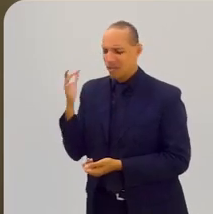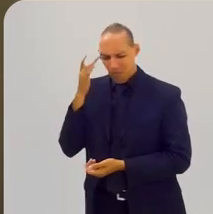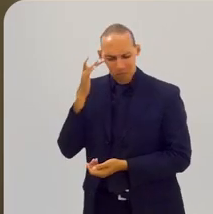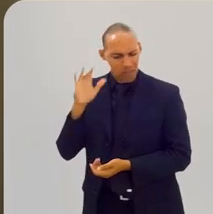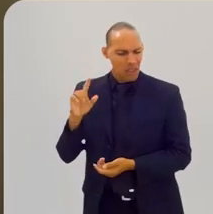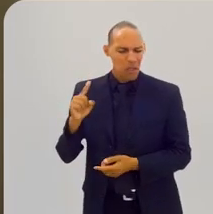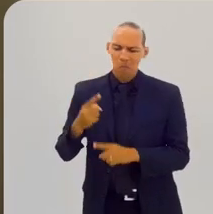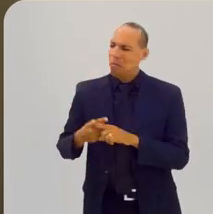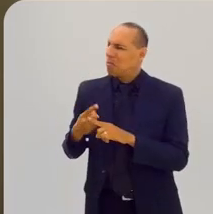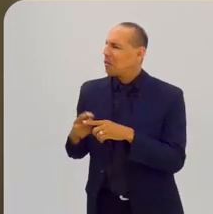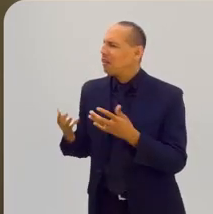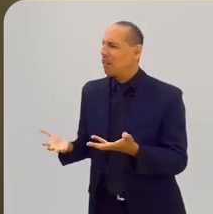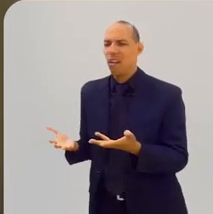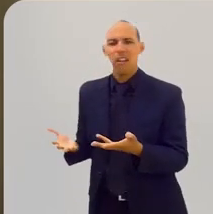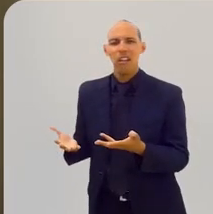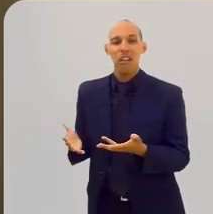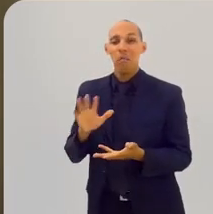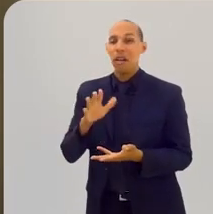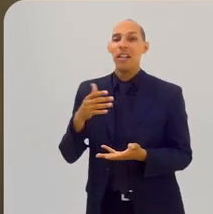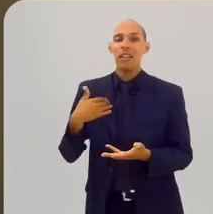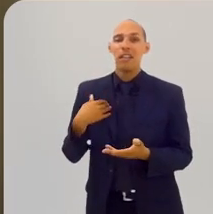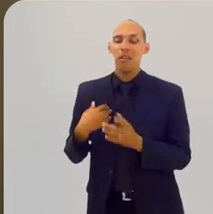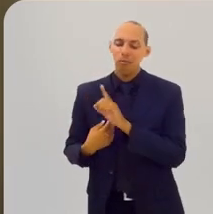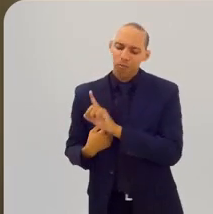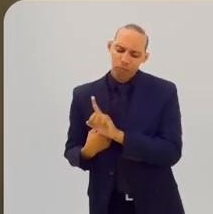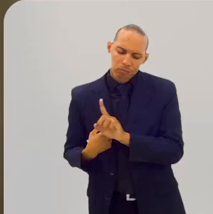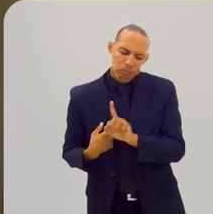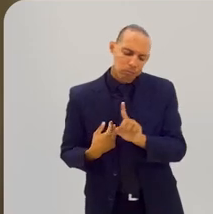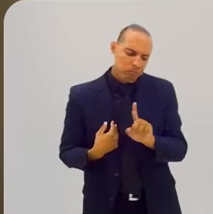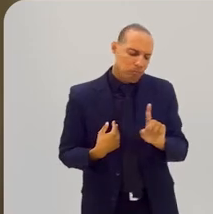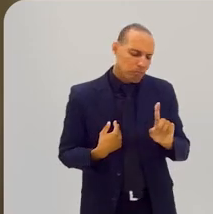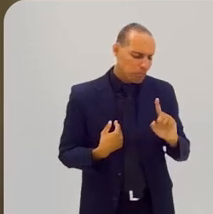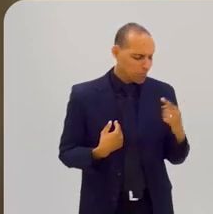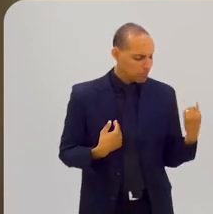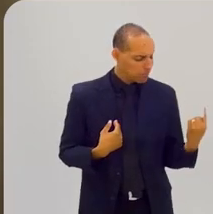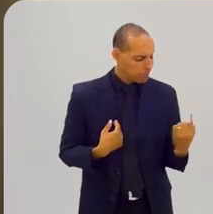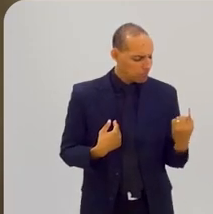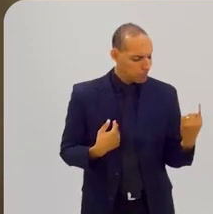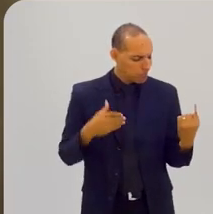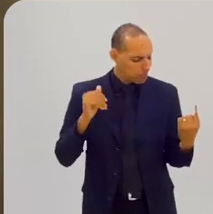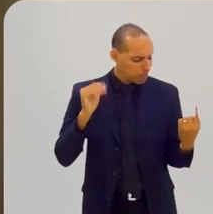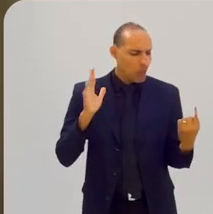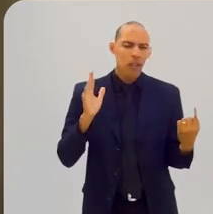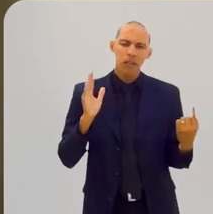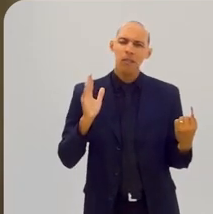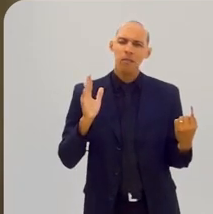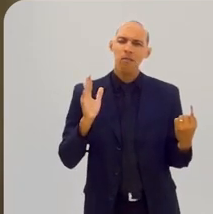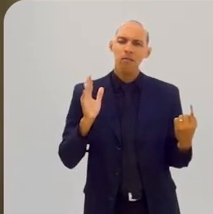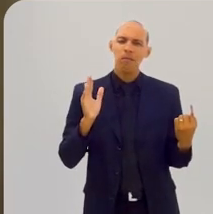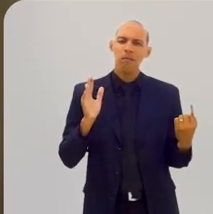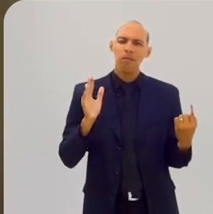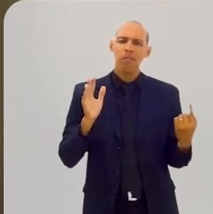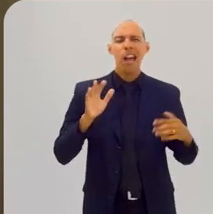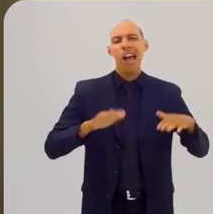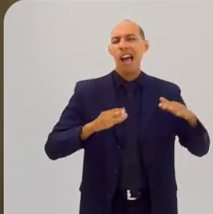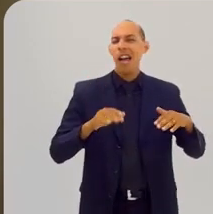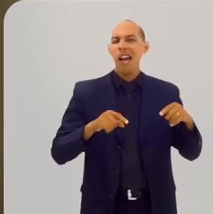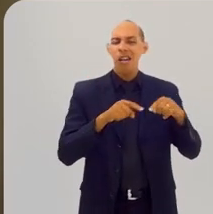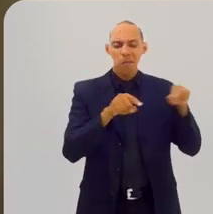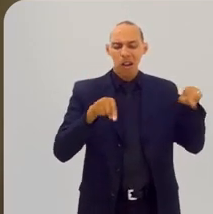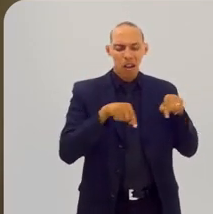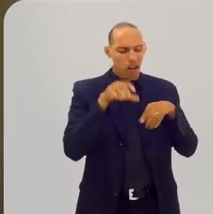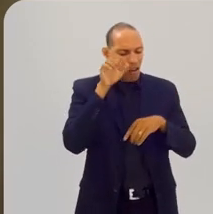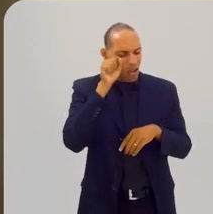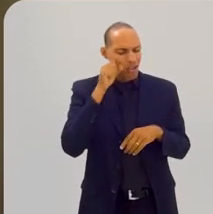e acho que a partir daí que eu ficava comecei a me isolar um pouco sentir ficava às vezes